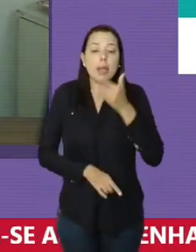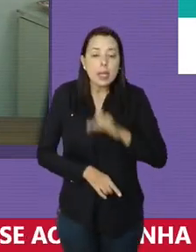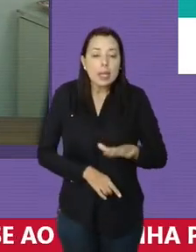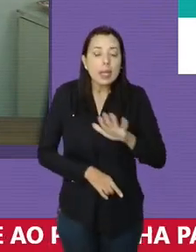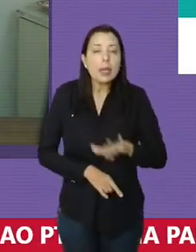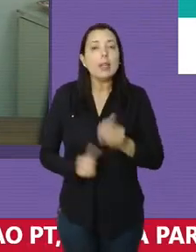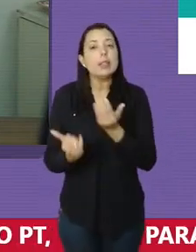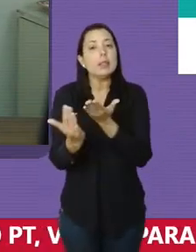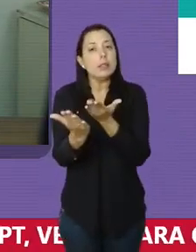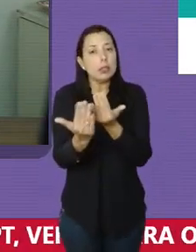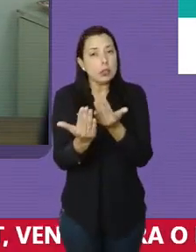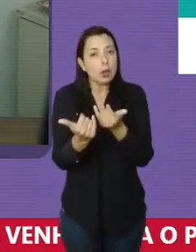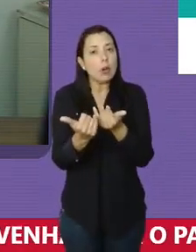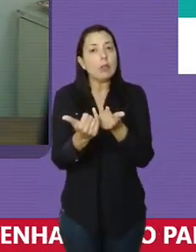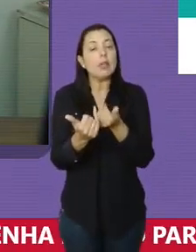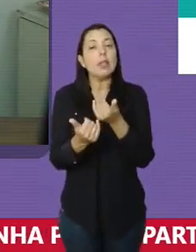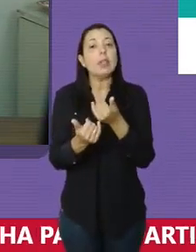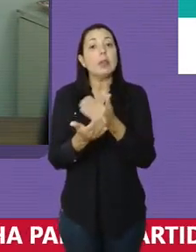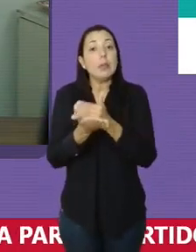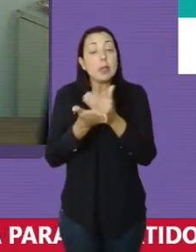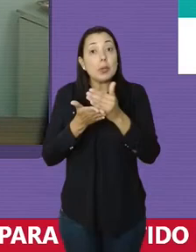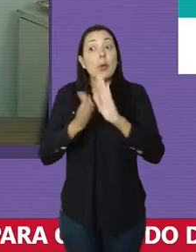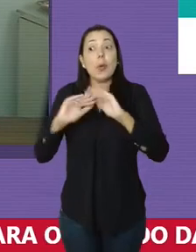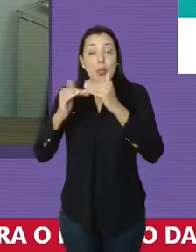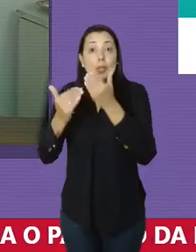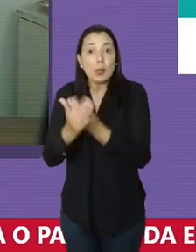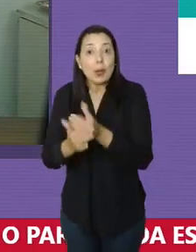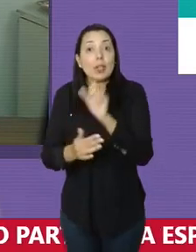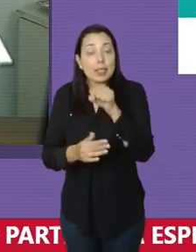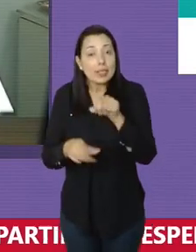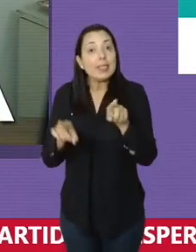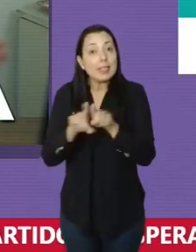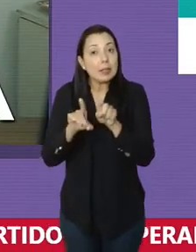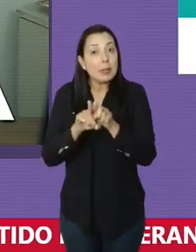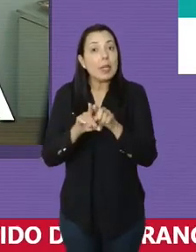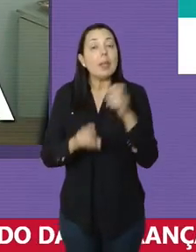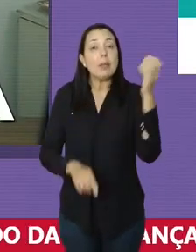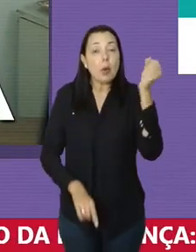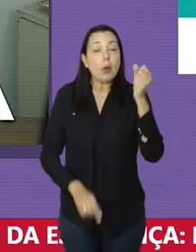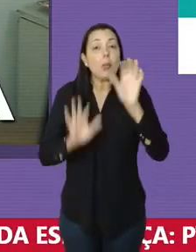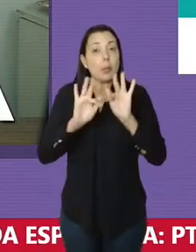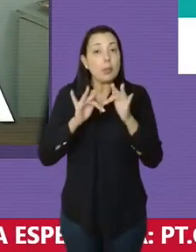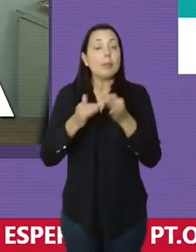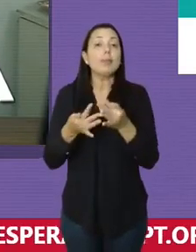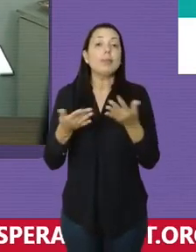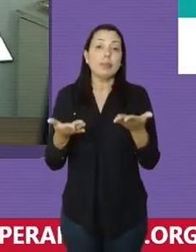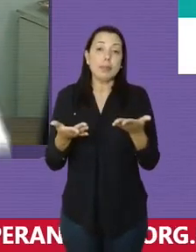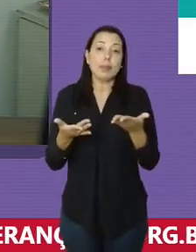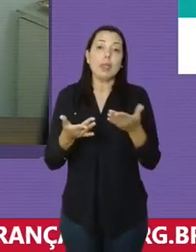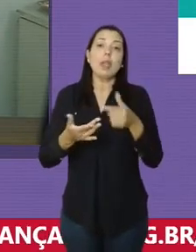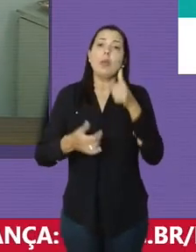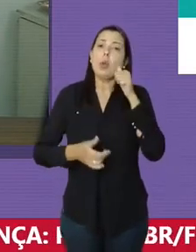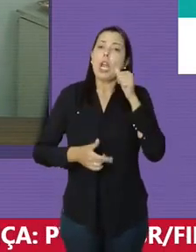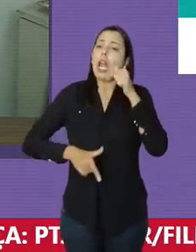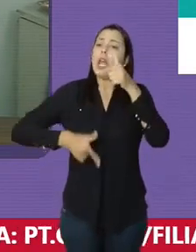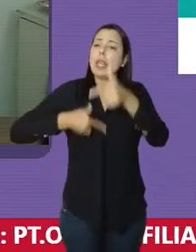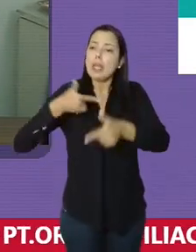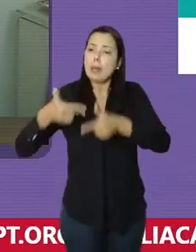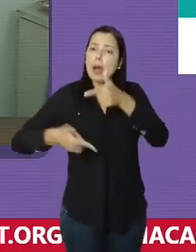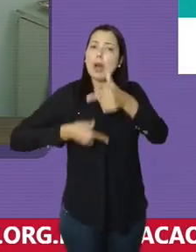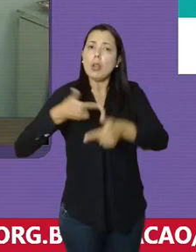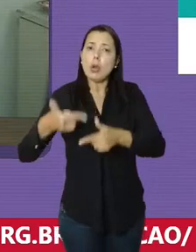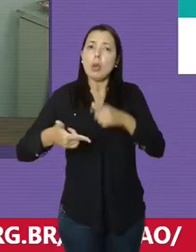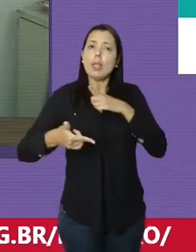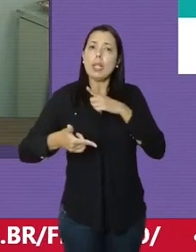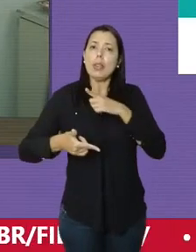pelo jovem que passou a ir à escola, também graças ao Bolsa Família. Pela trabalhadora que teve um